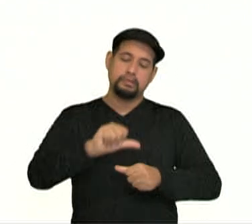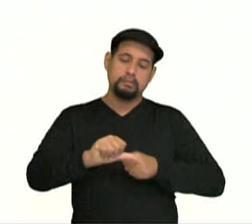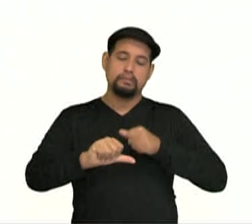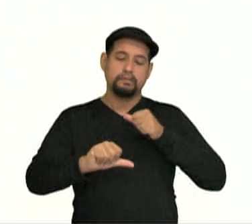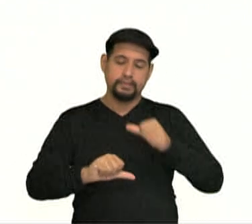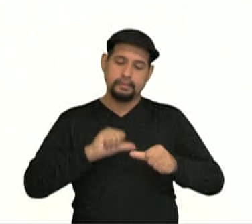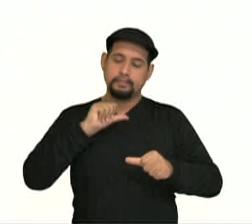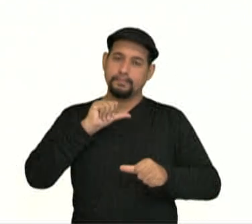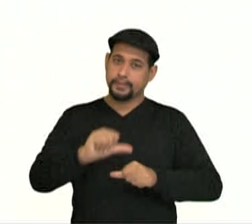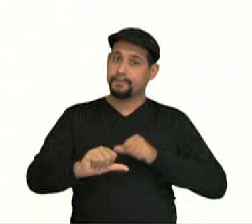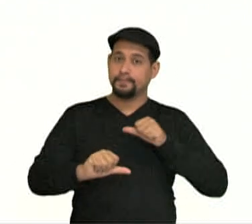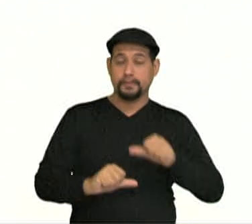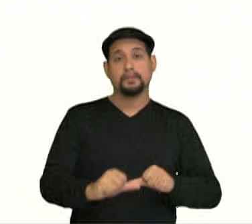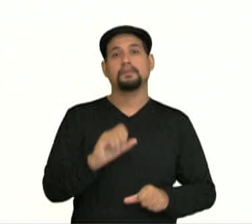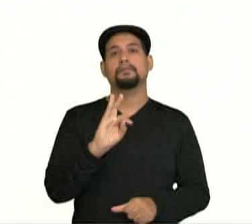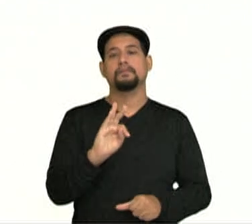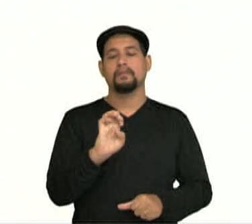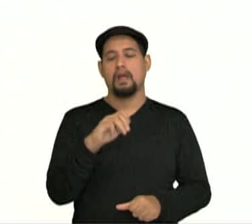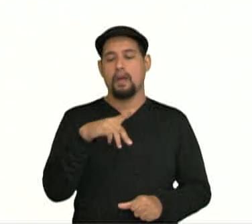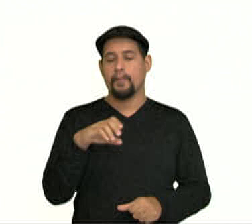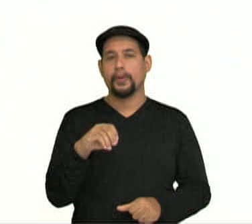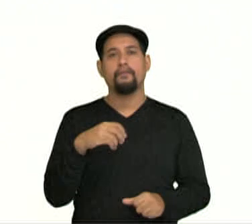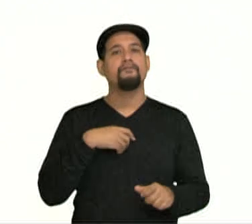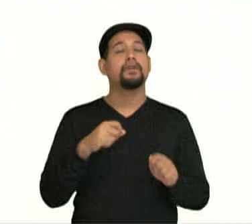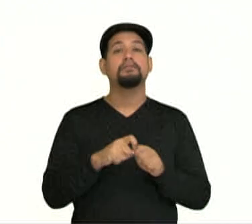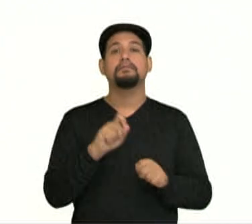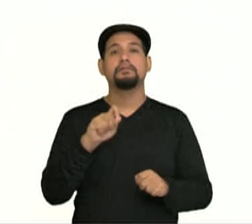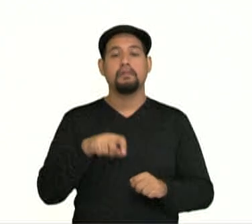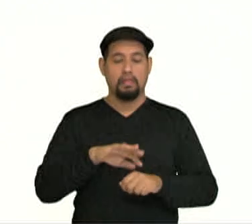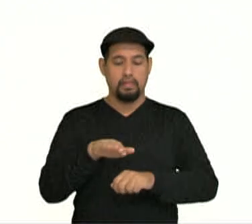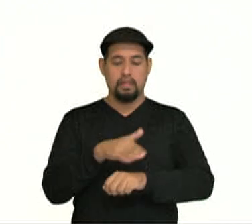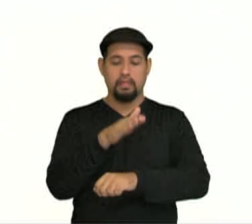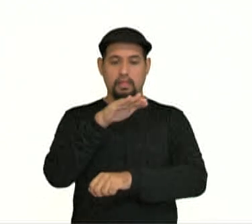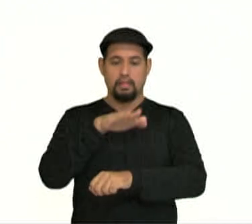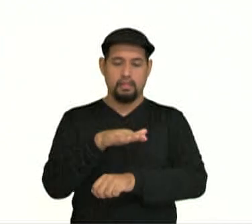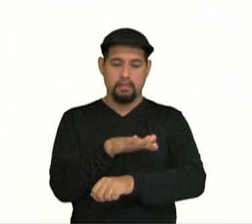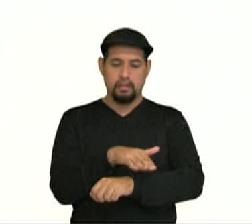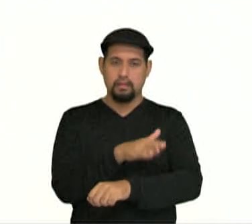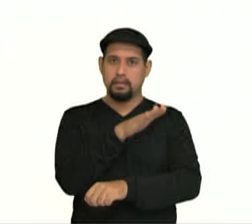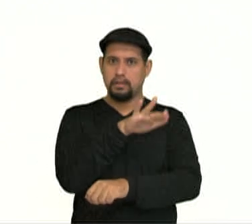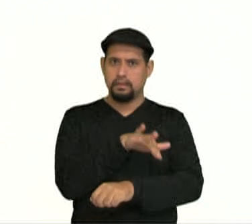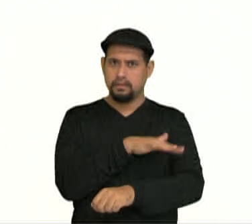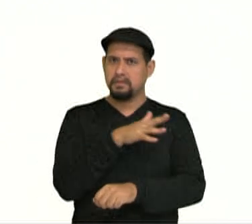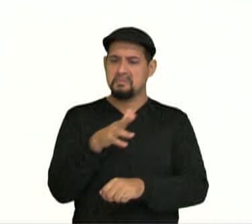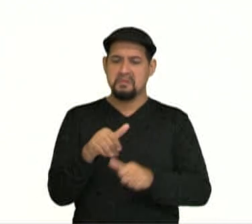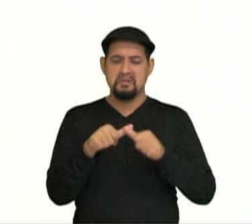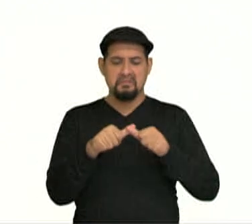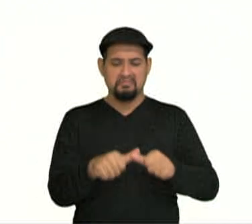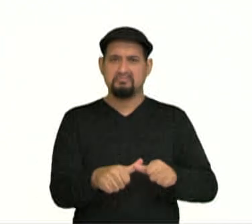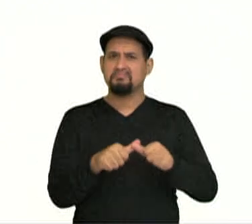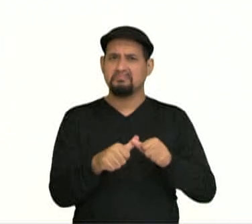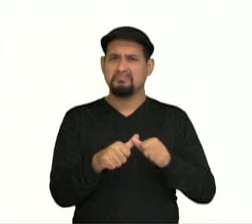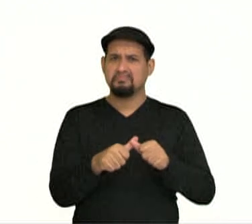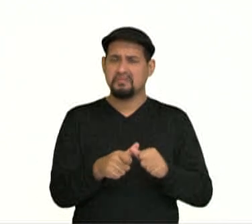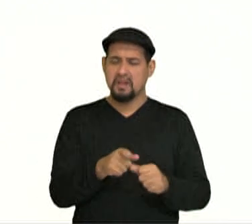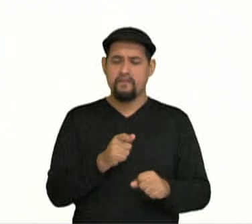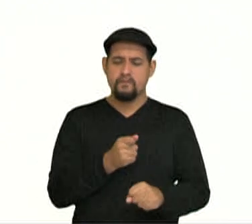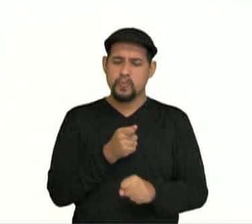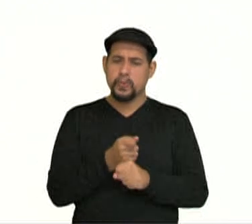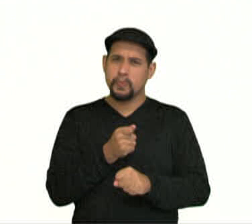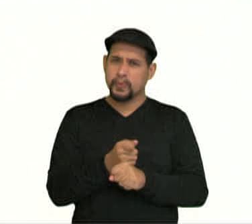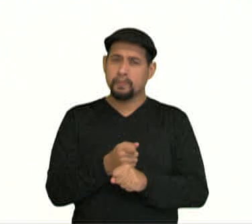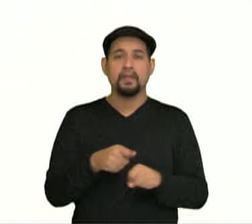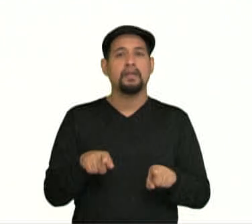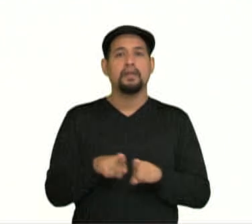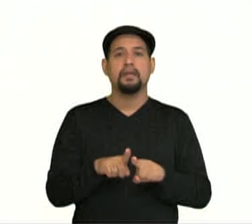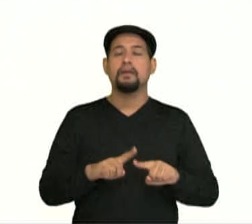do intemperismo, fazendo com que essas formas de relevo elas estejam bem consolidadas, bem estabelecidas. E